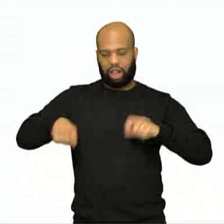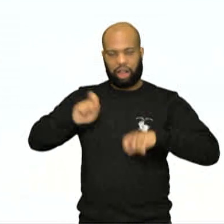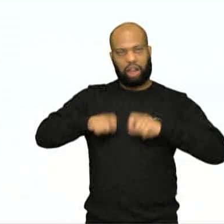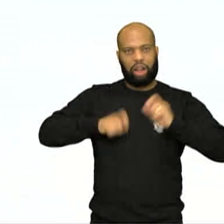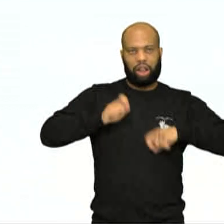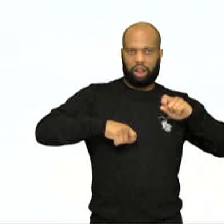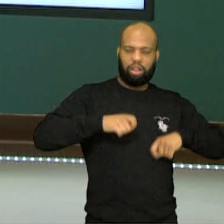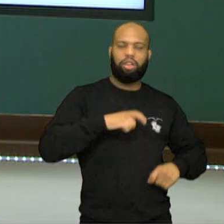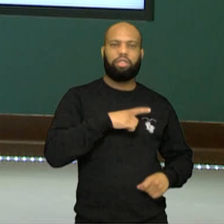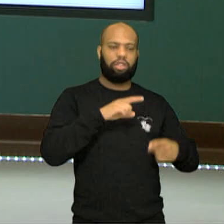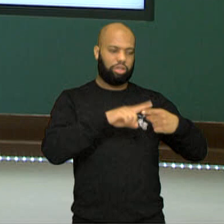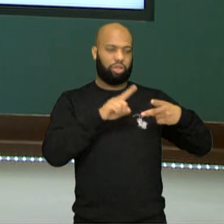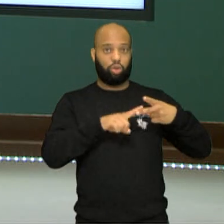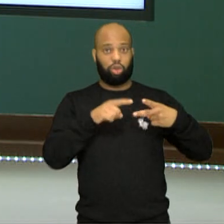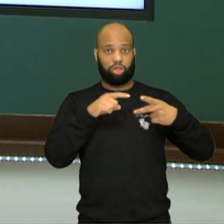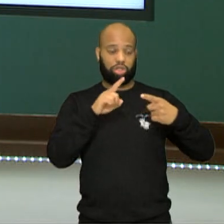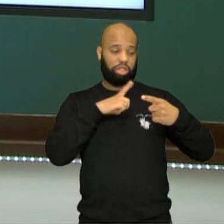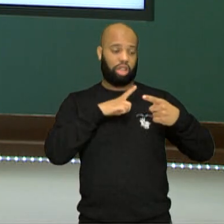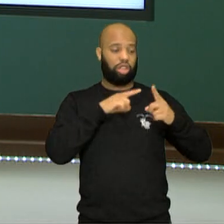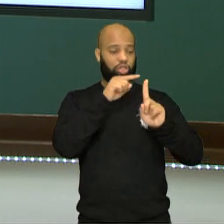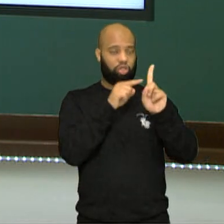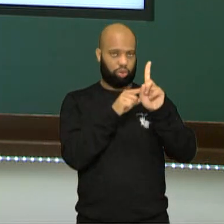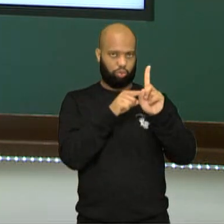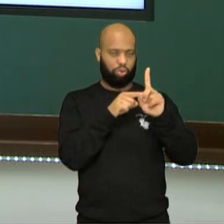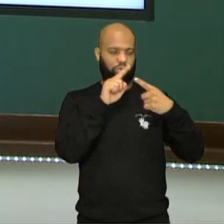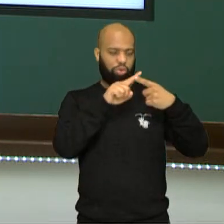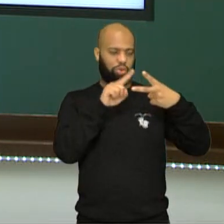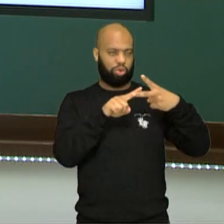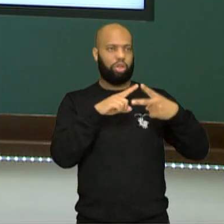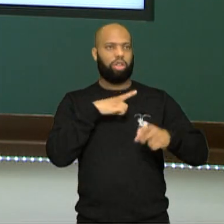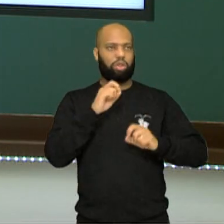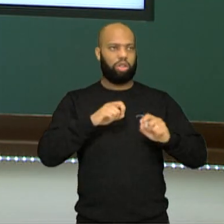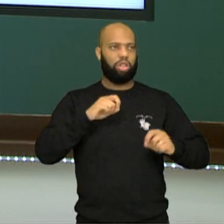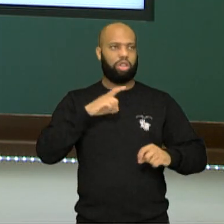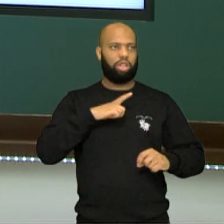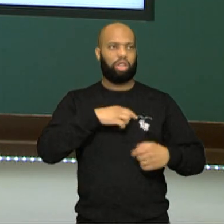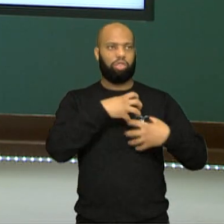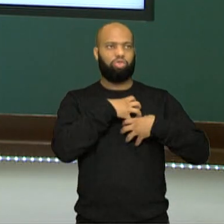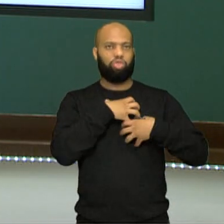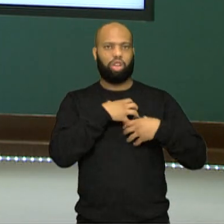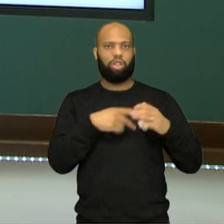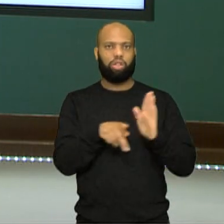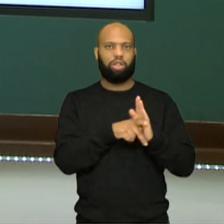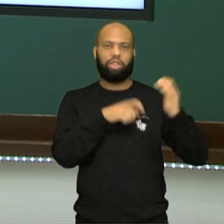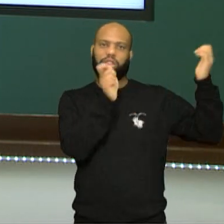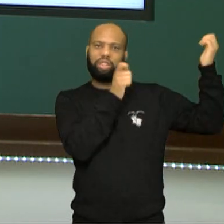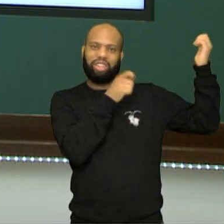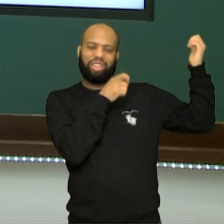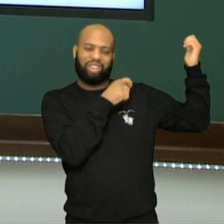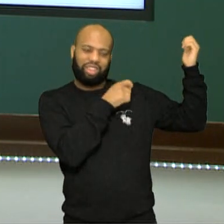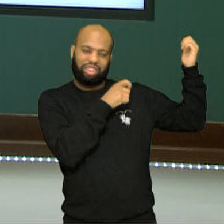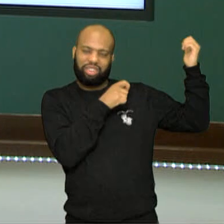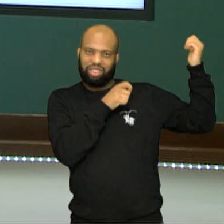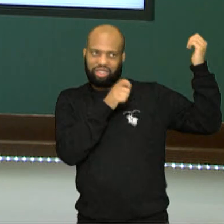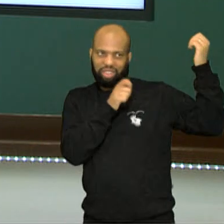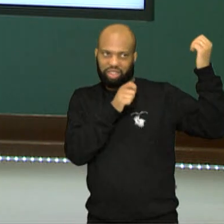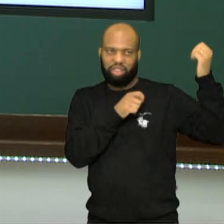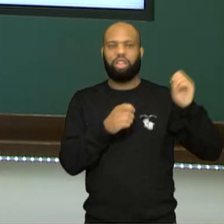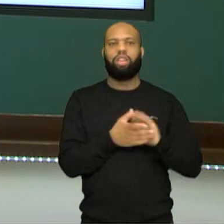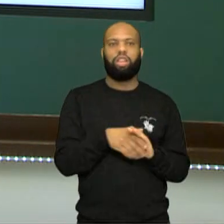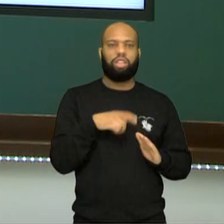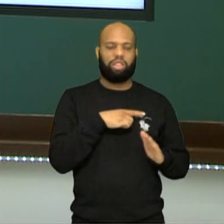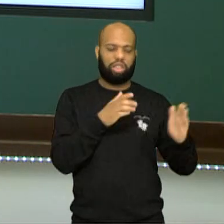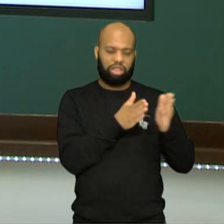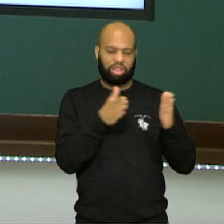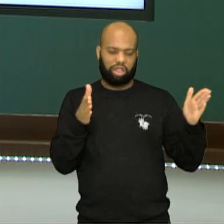Então existe 2 tipos de caixa, né? Tem uma caixa que tocam na parte do ombro em cima, é uma caixa acho que de